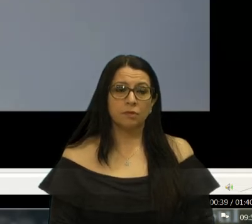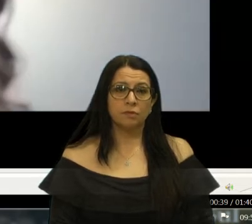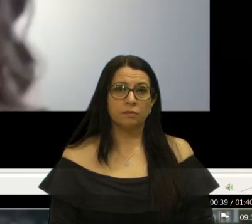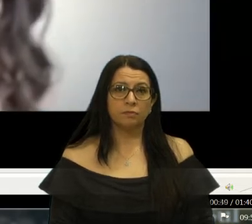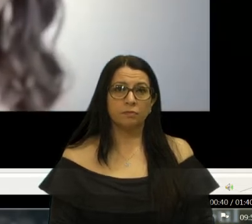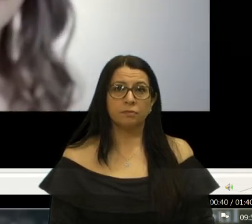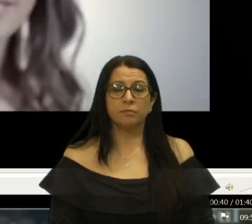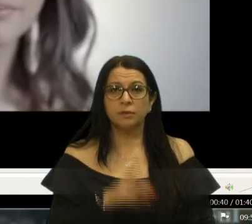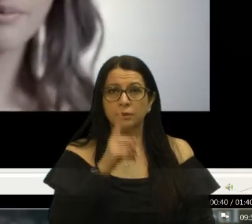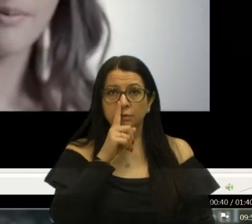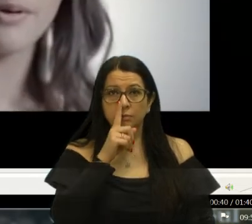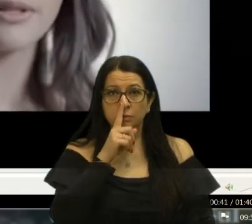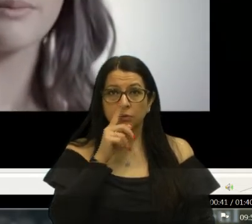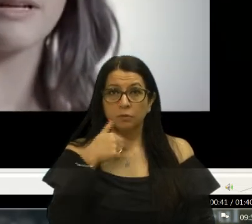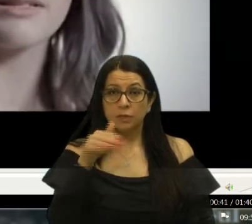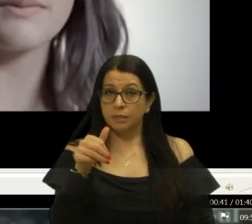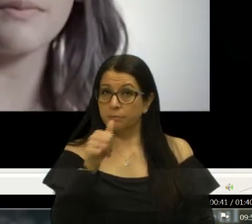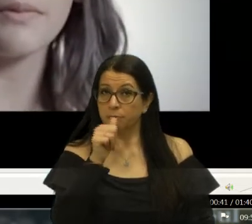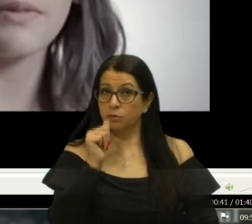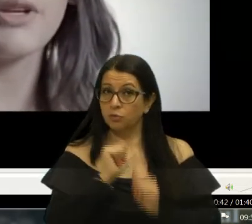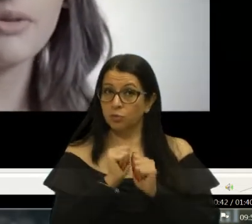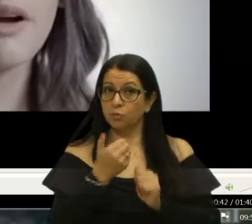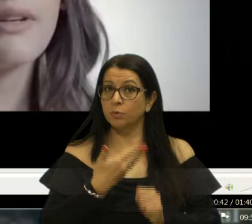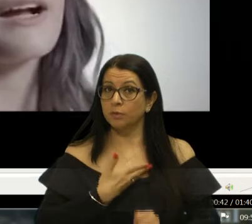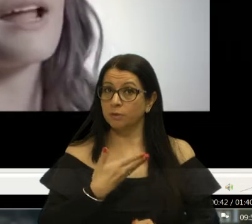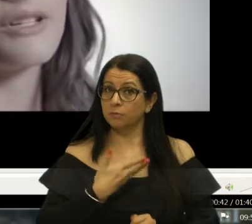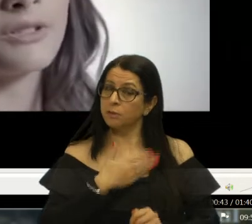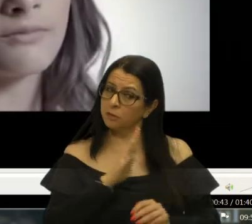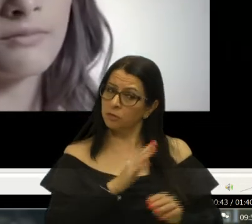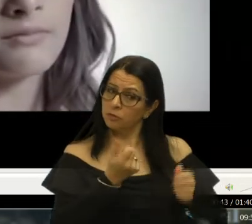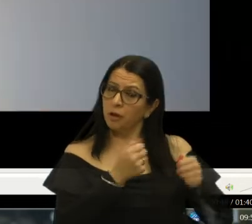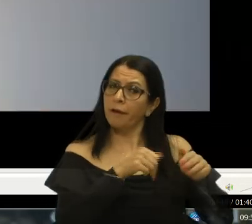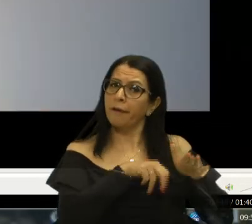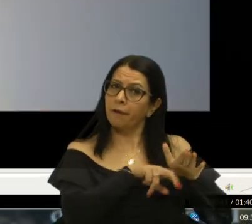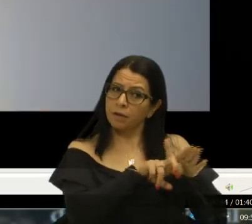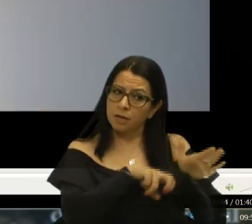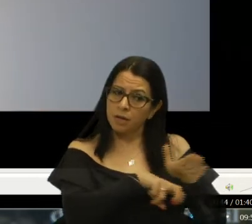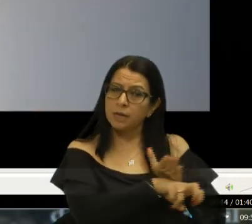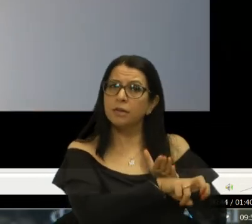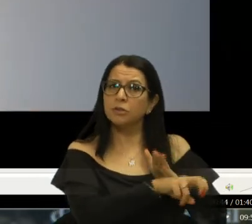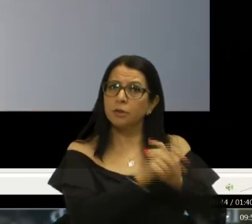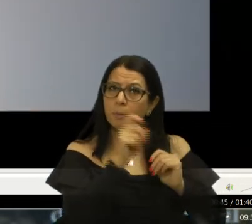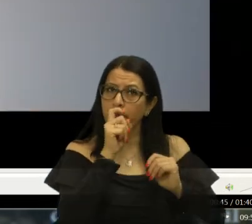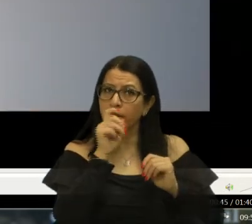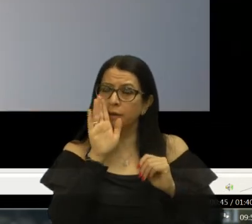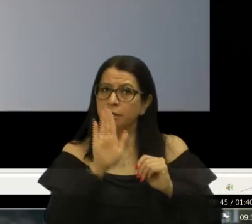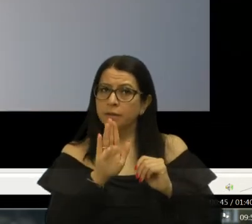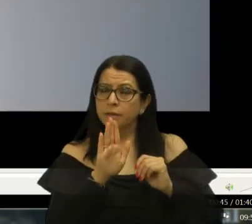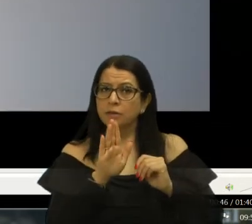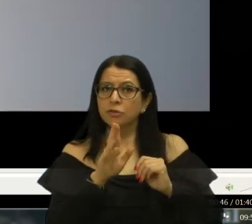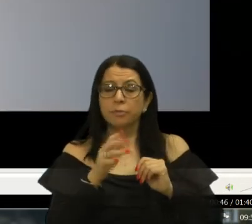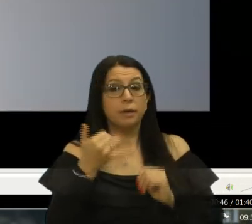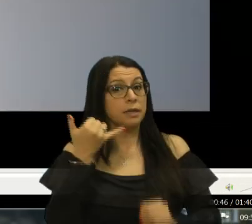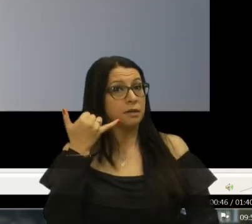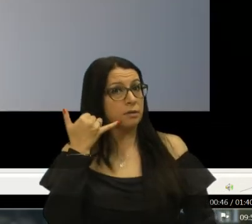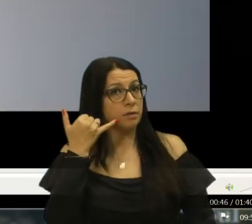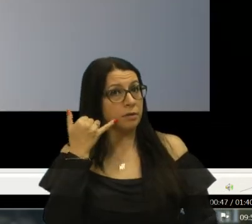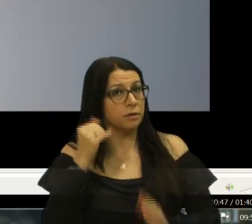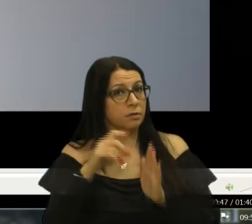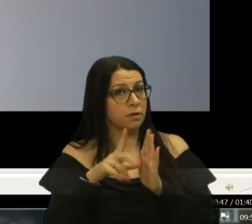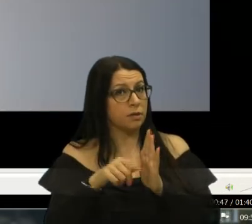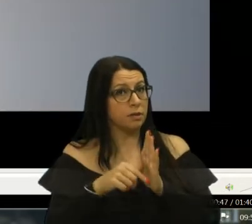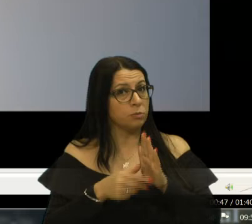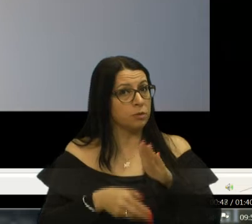Mãe, quando você sair pra beber com as amigas, deixa o carro na garagem. Ô pai, deixa pra atender o celular depois